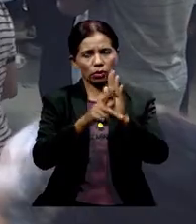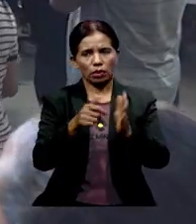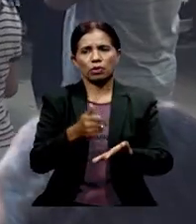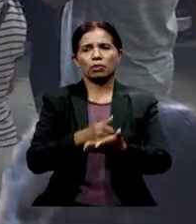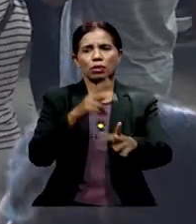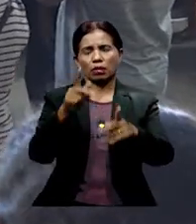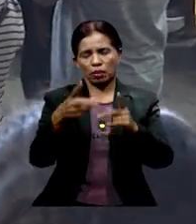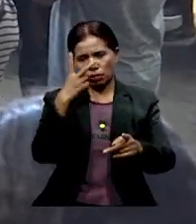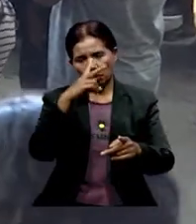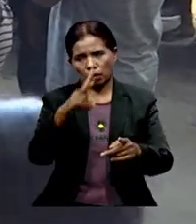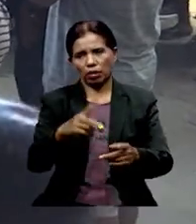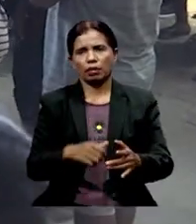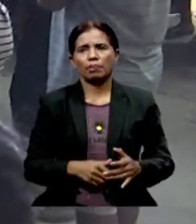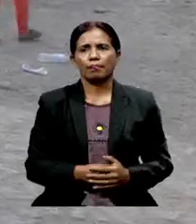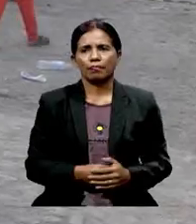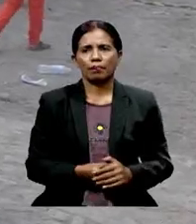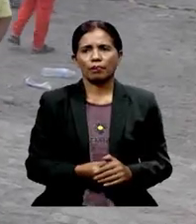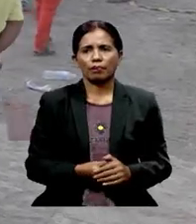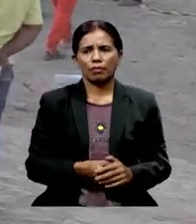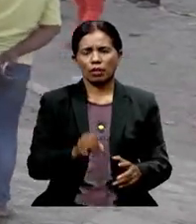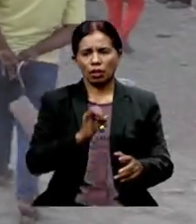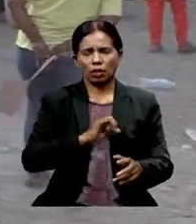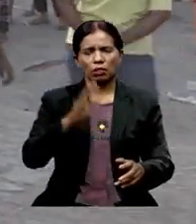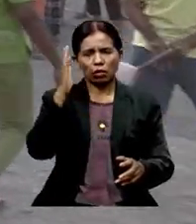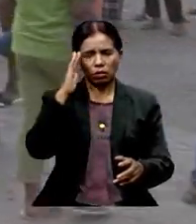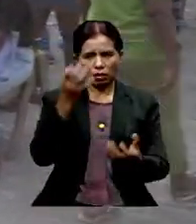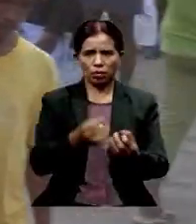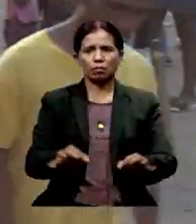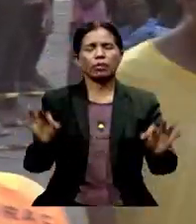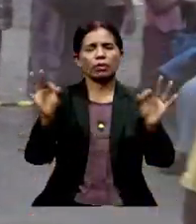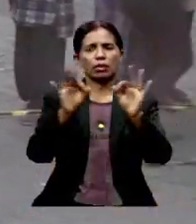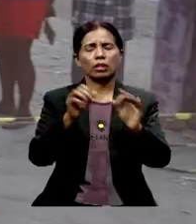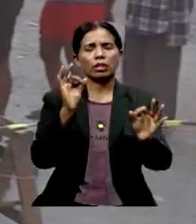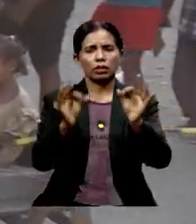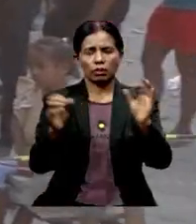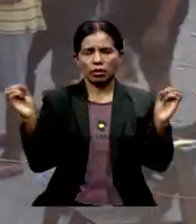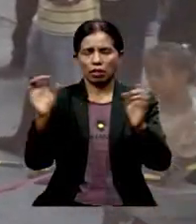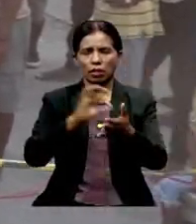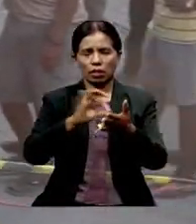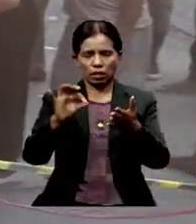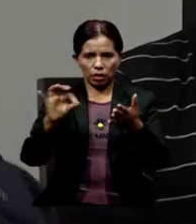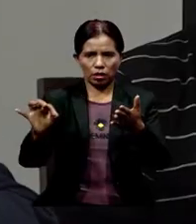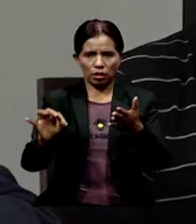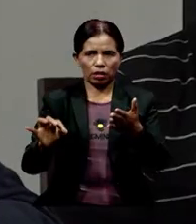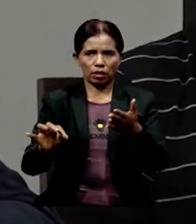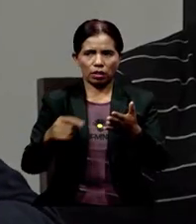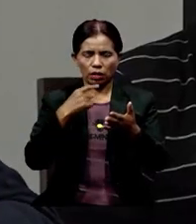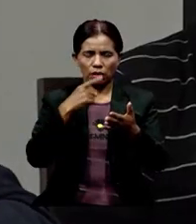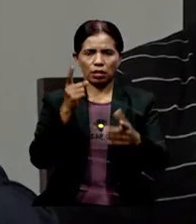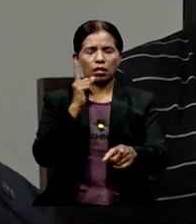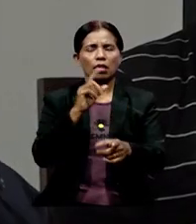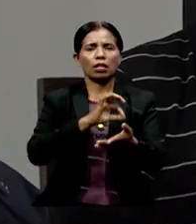Pra fotografia ho tinta ne ne haune mas ki la hakere ki ha la temi claro ia